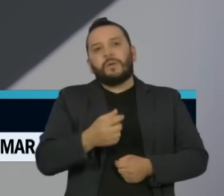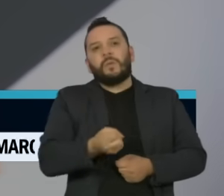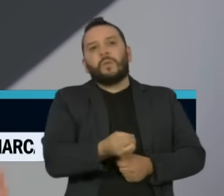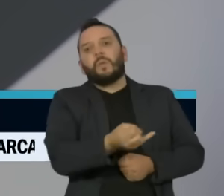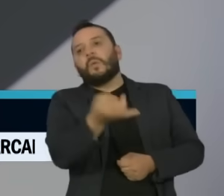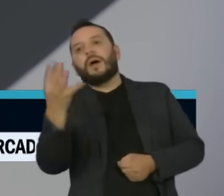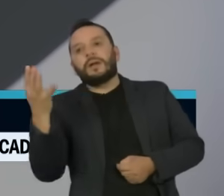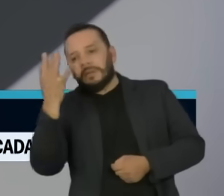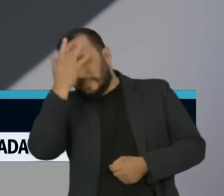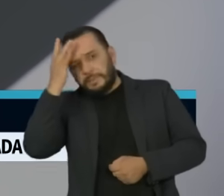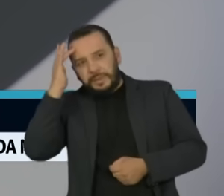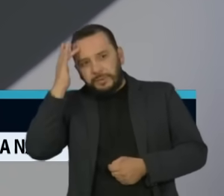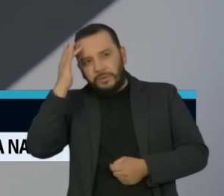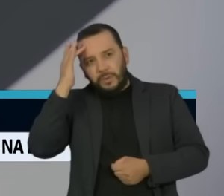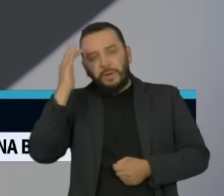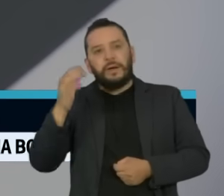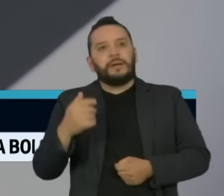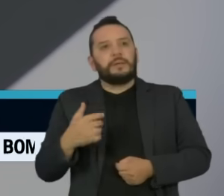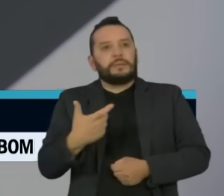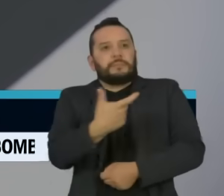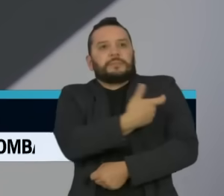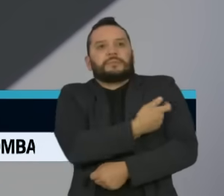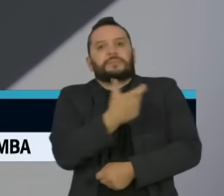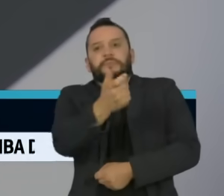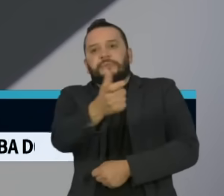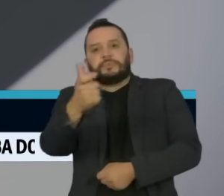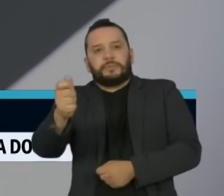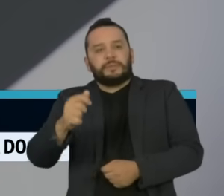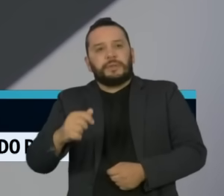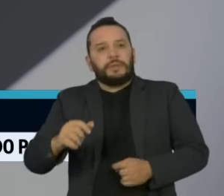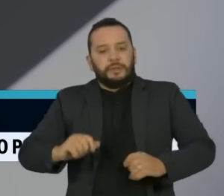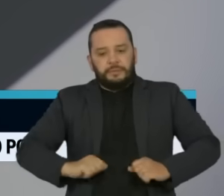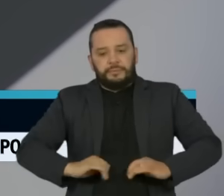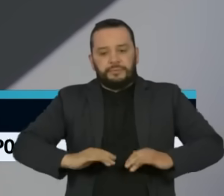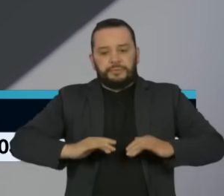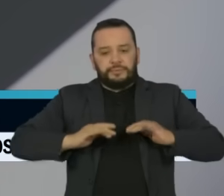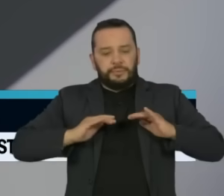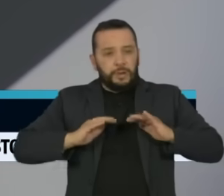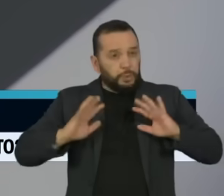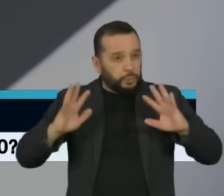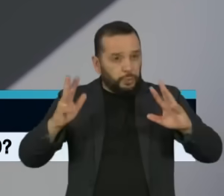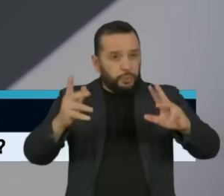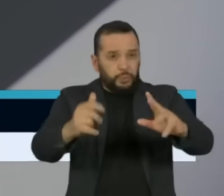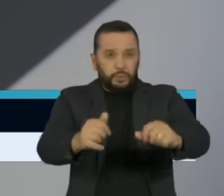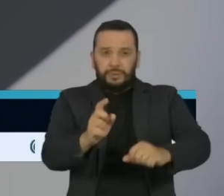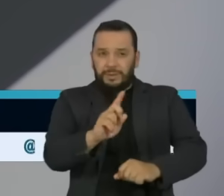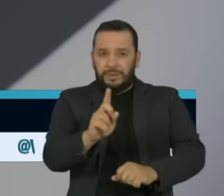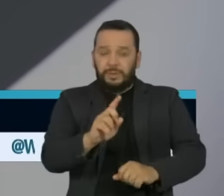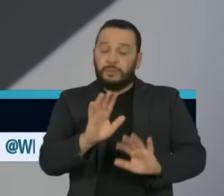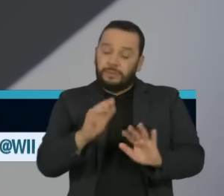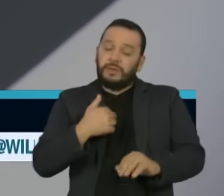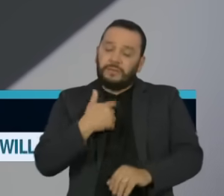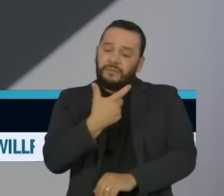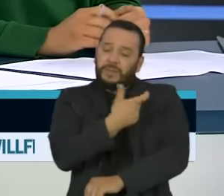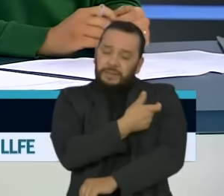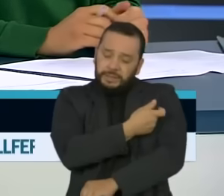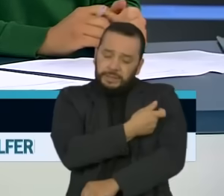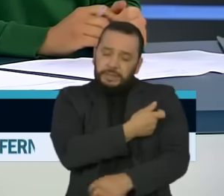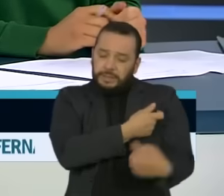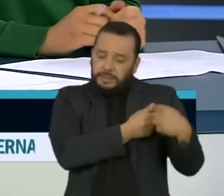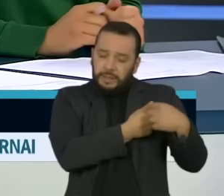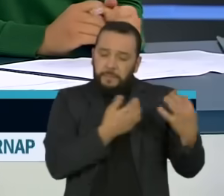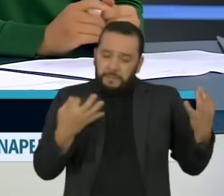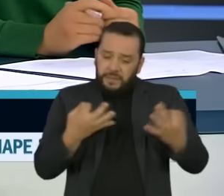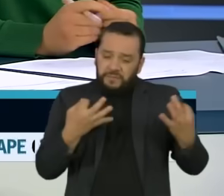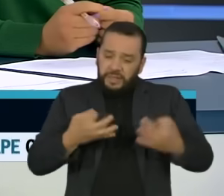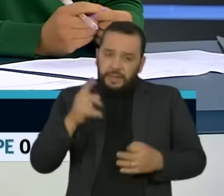que efetivamente vai ganhar anticorpos. Uma vacina no mundo ideal, 100% das pessoas que tomarem a vacina estariam protegidas.